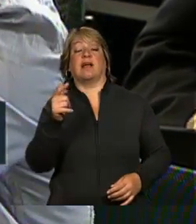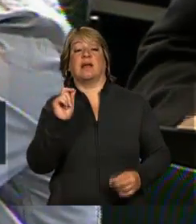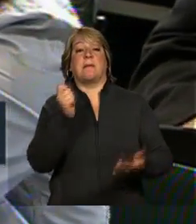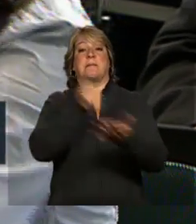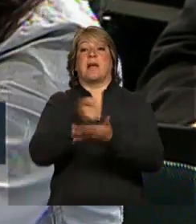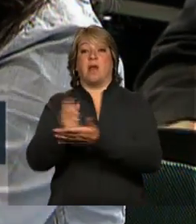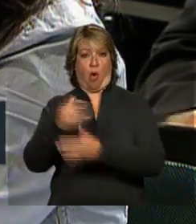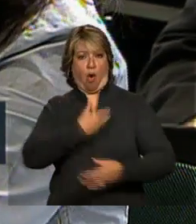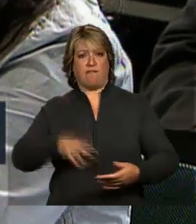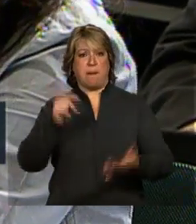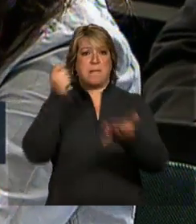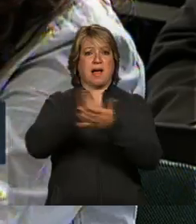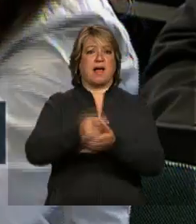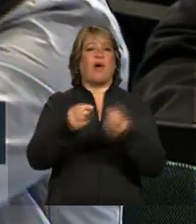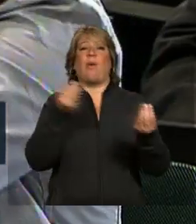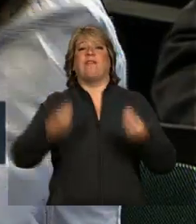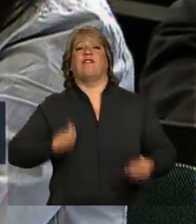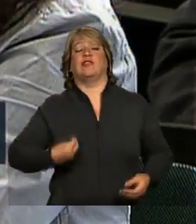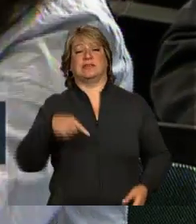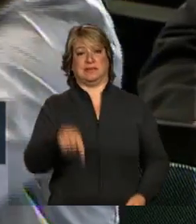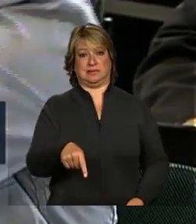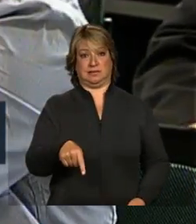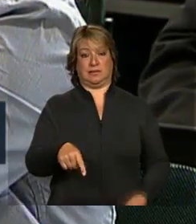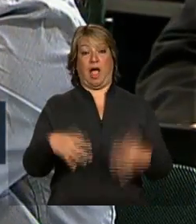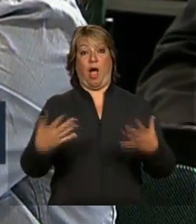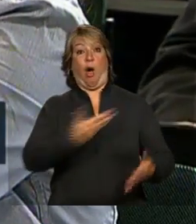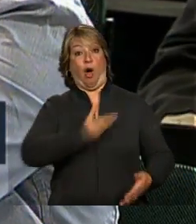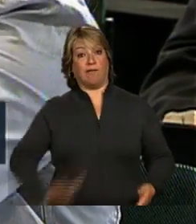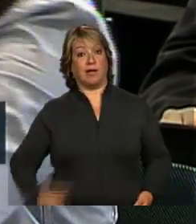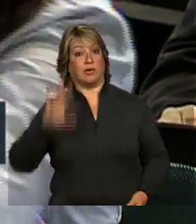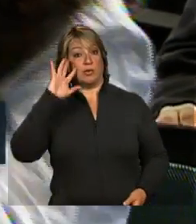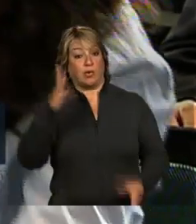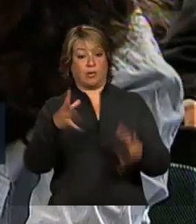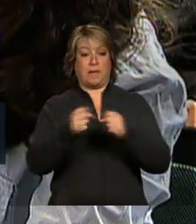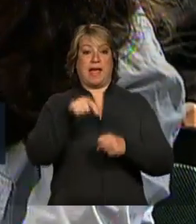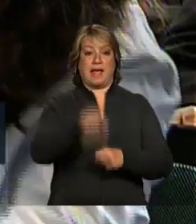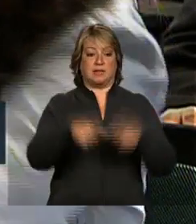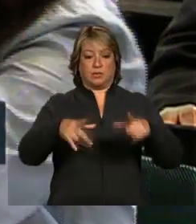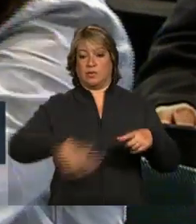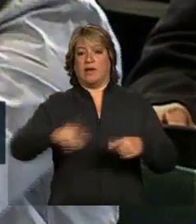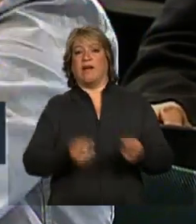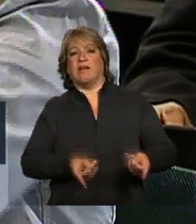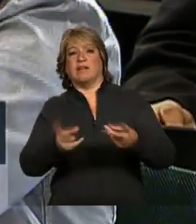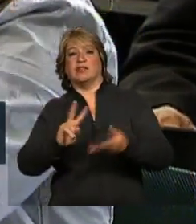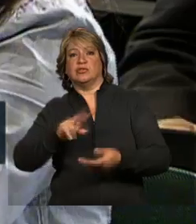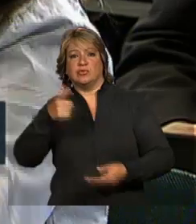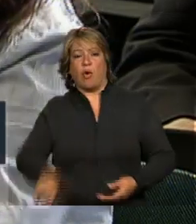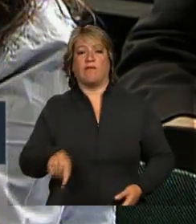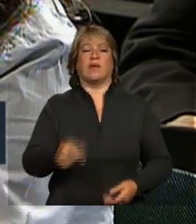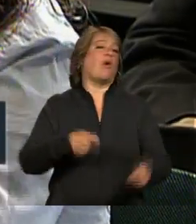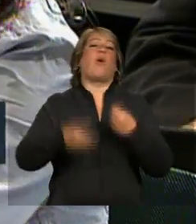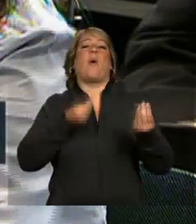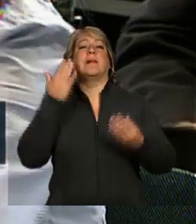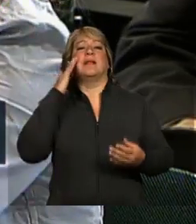governo vai remunerar como é que vai funcionar isso aí e E aí o governo toma esses trechos e revende no mercado como é que só para entender como é